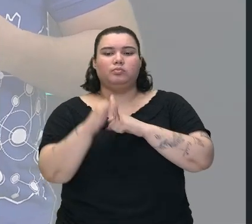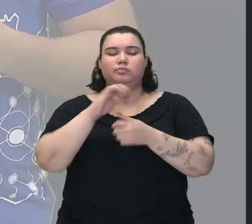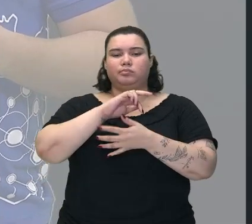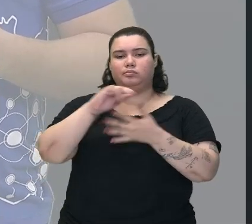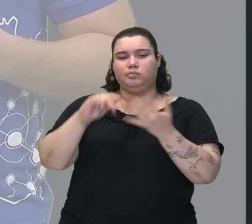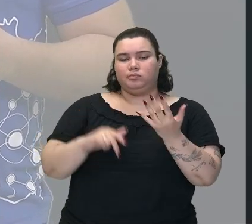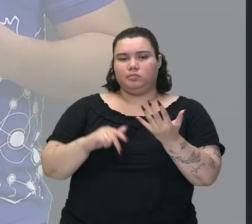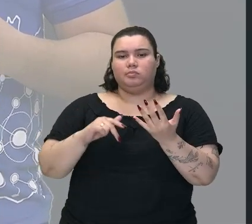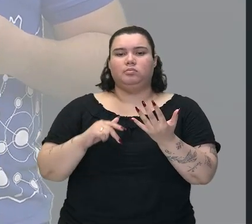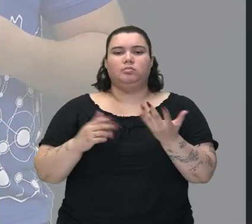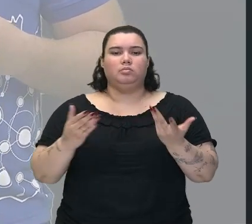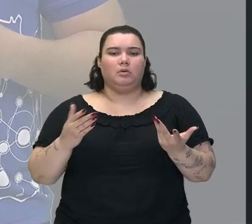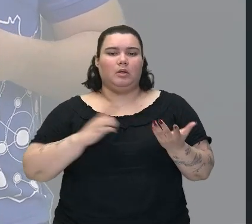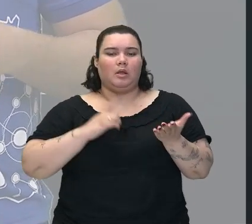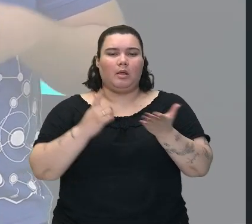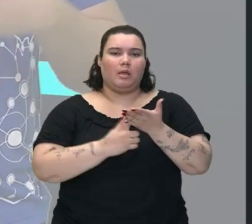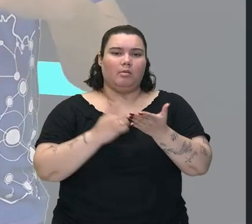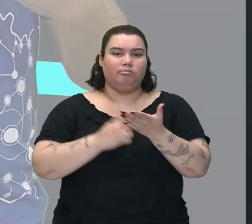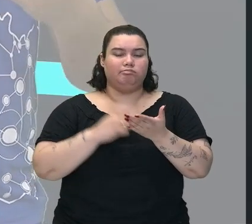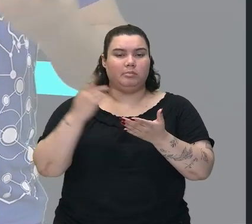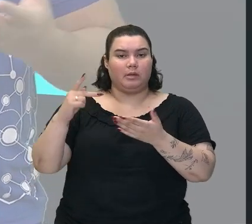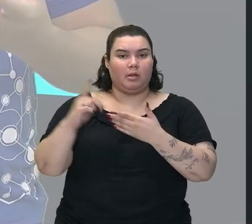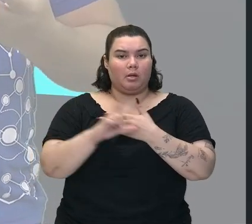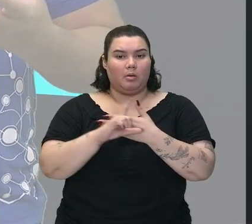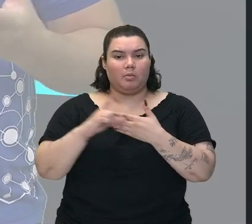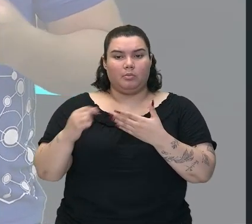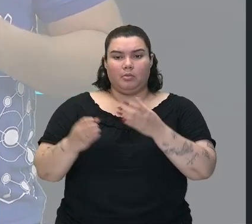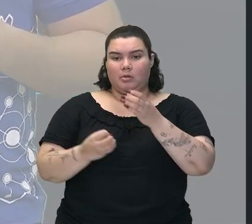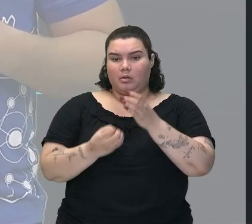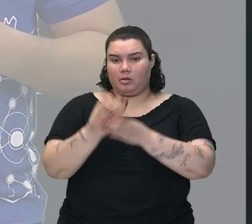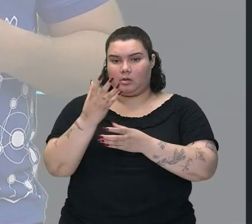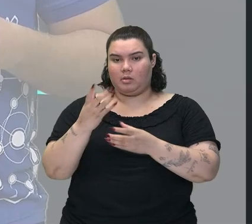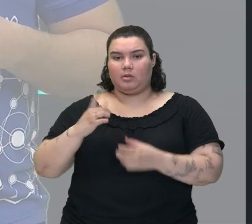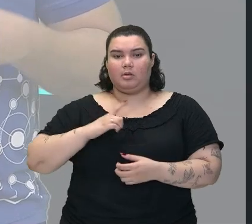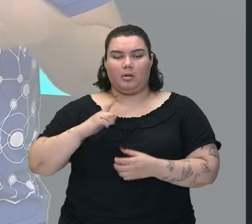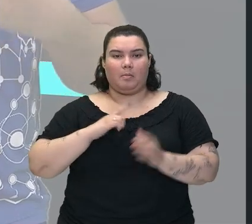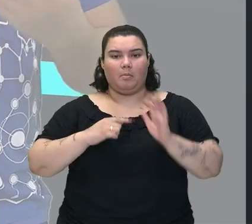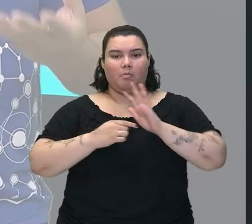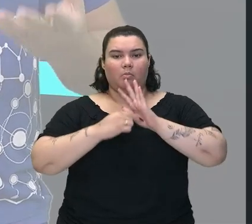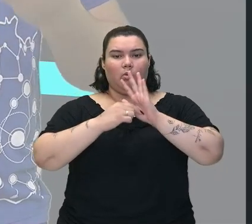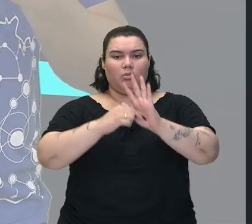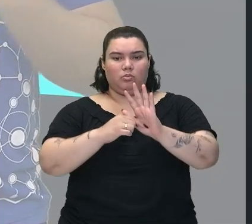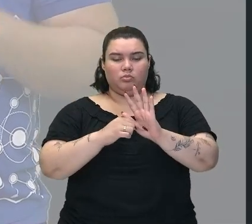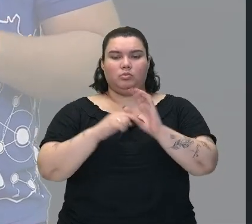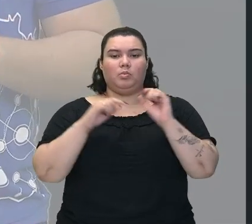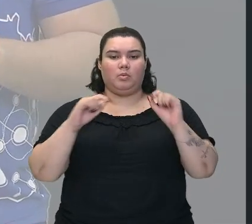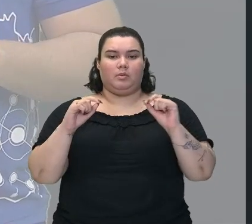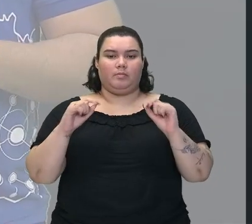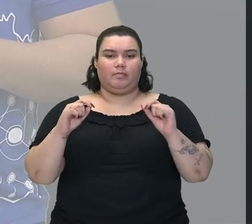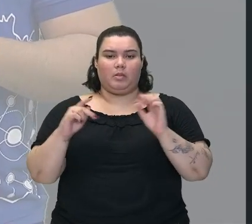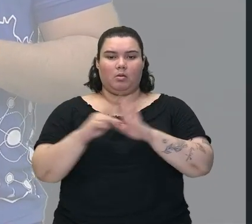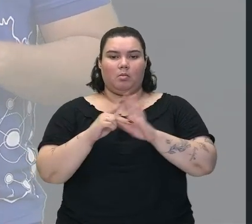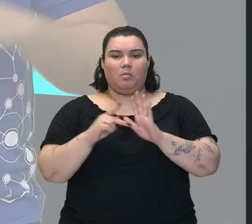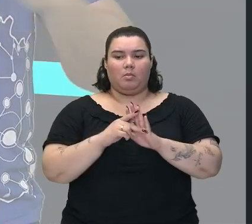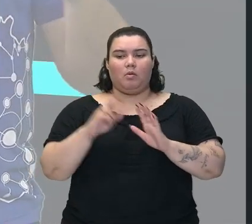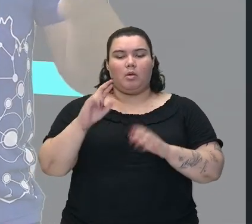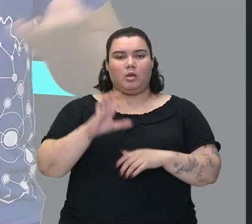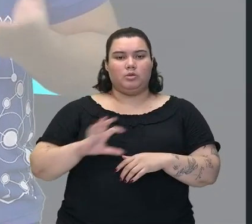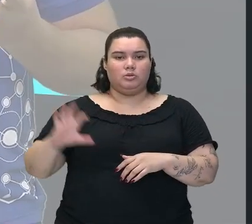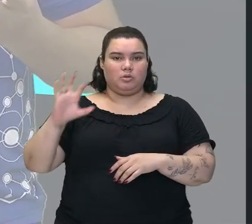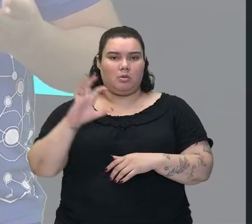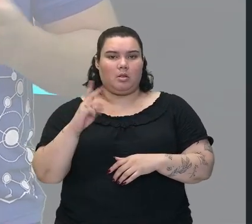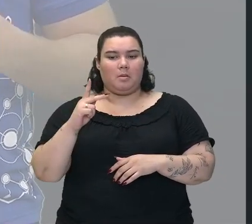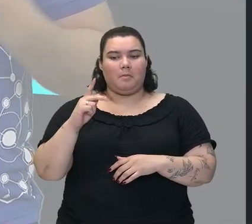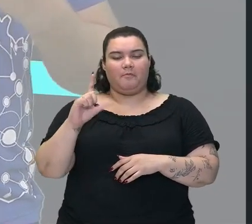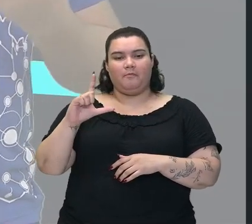né? Urupês, Cidades Mortas, que vão ali evidenciar uma realidade, principalmente a decadência da região do Vale do Paraíba. Então, esses